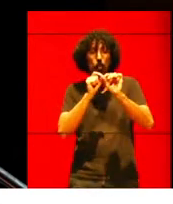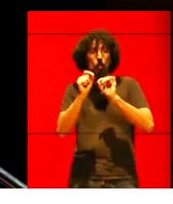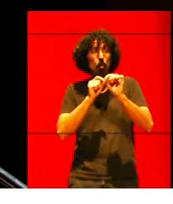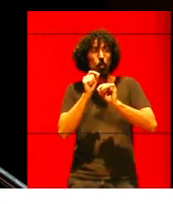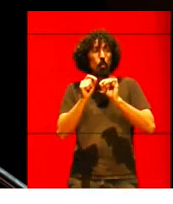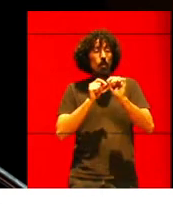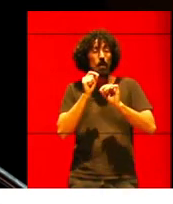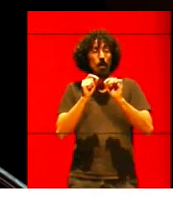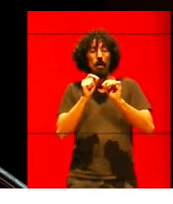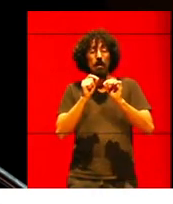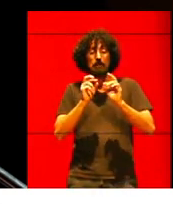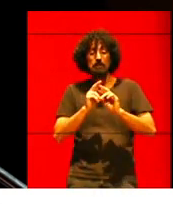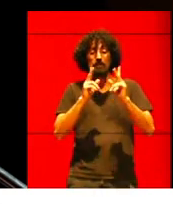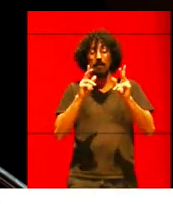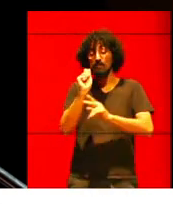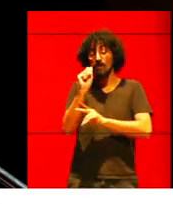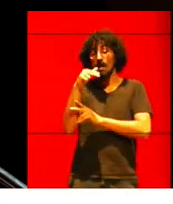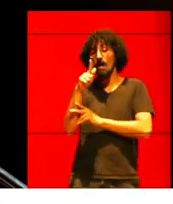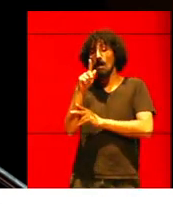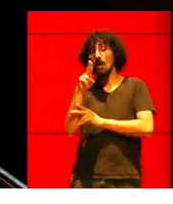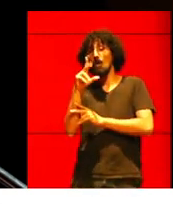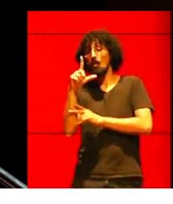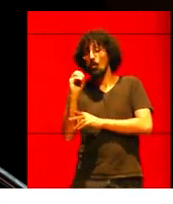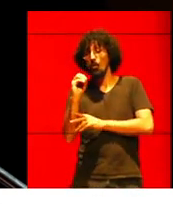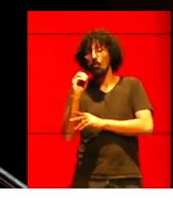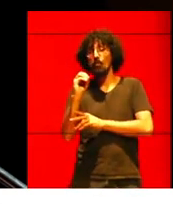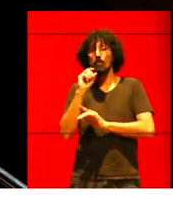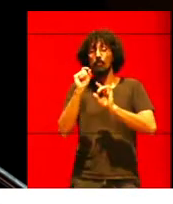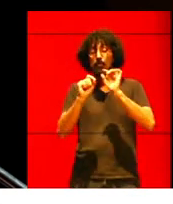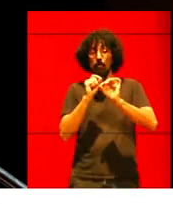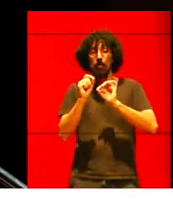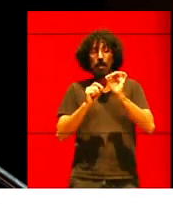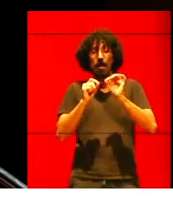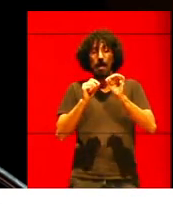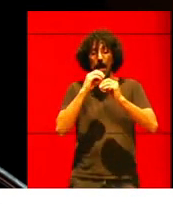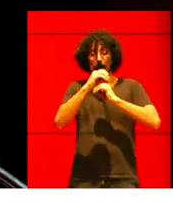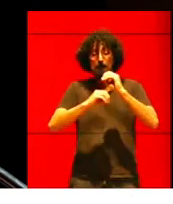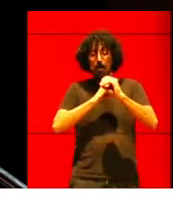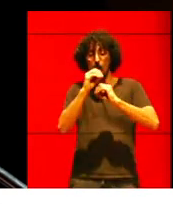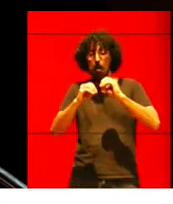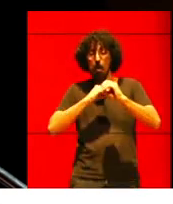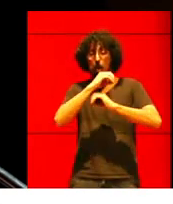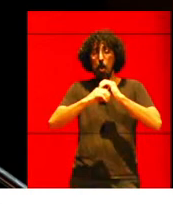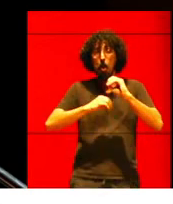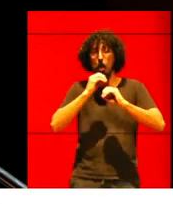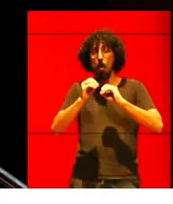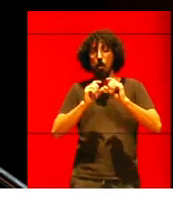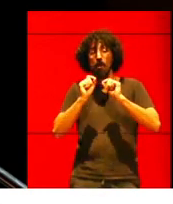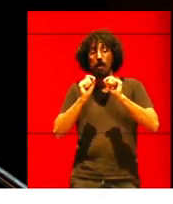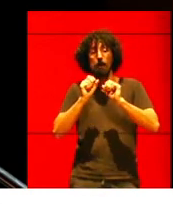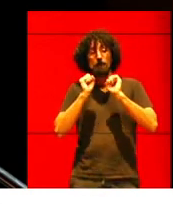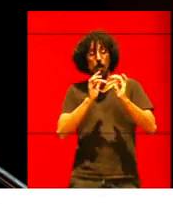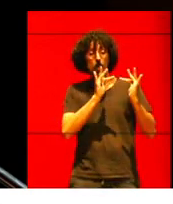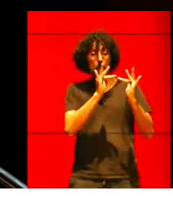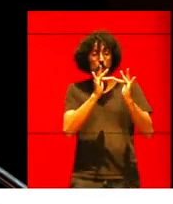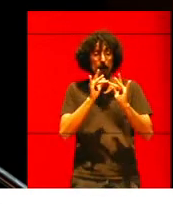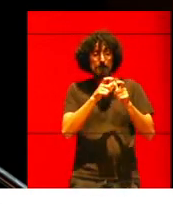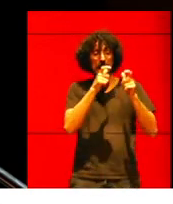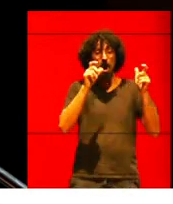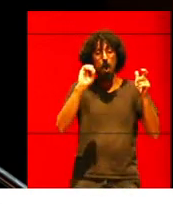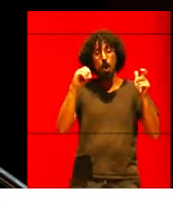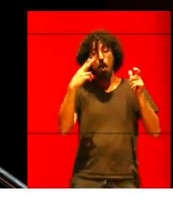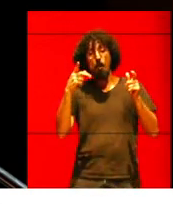ângulo. E esse ângulo vai fazer com que a interação entre as moléculas seja maior ou menor. Se eu não